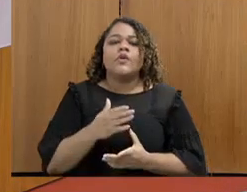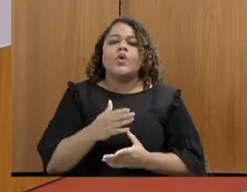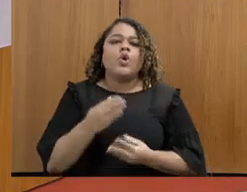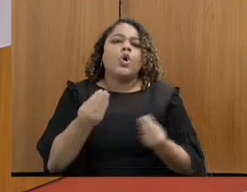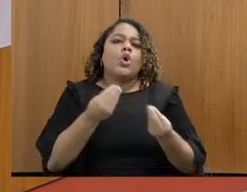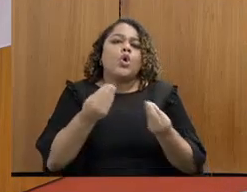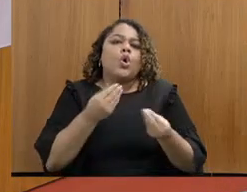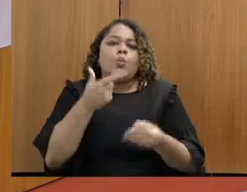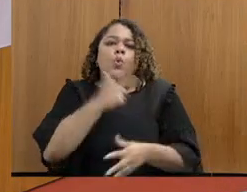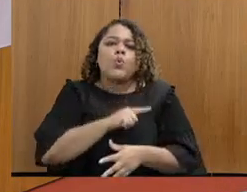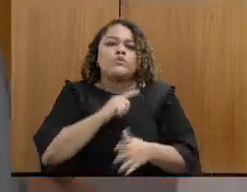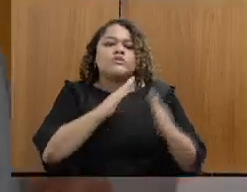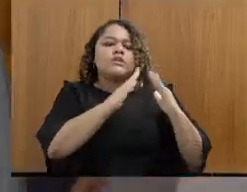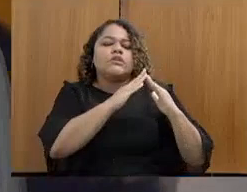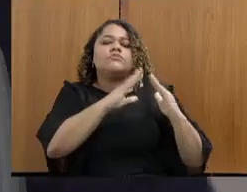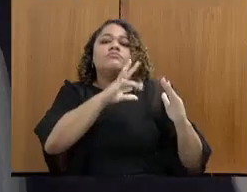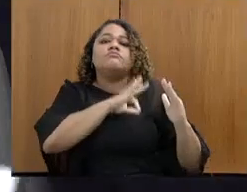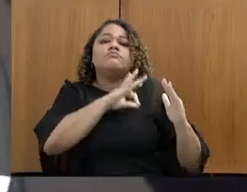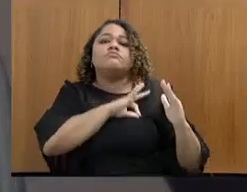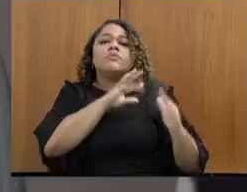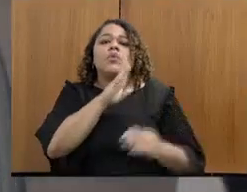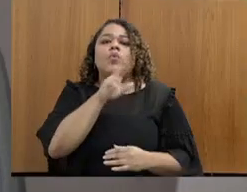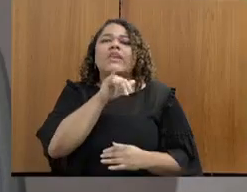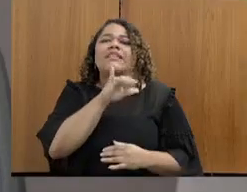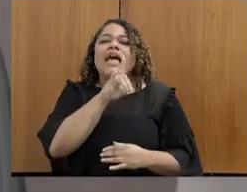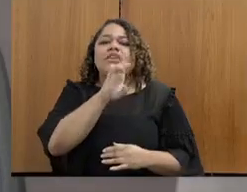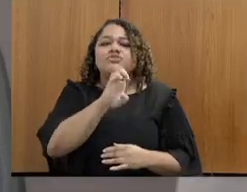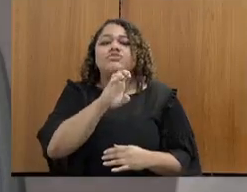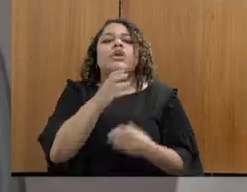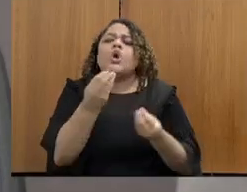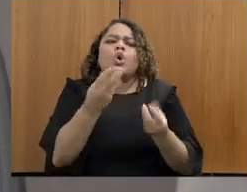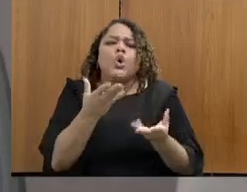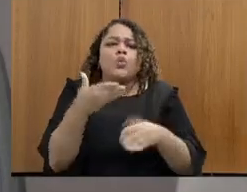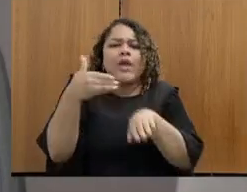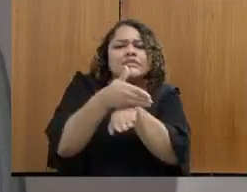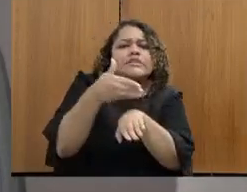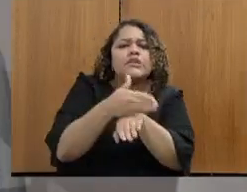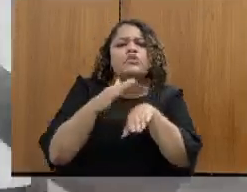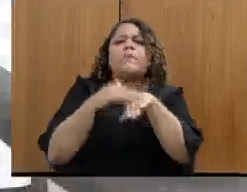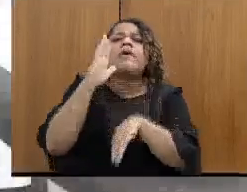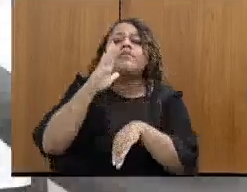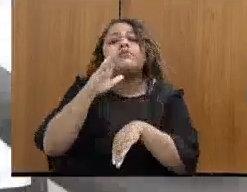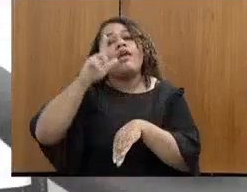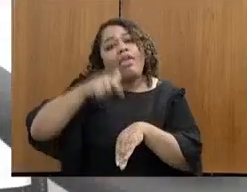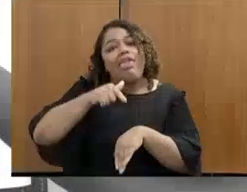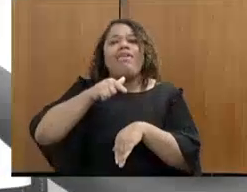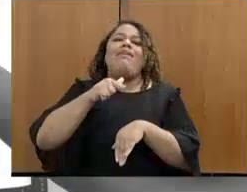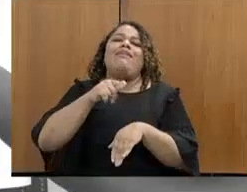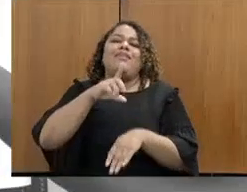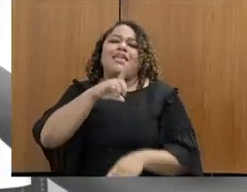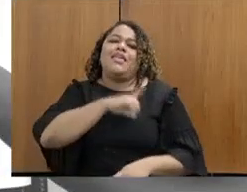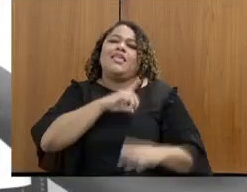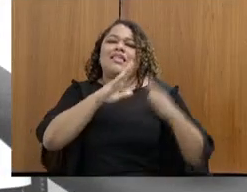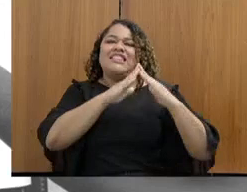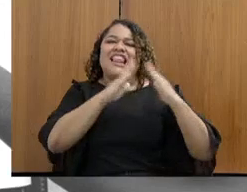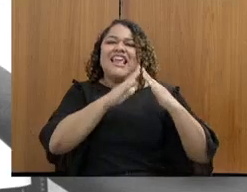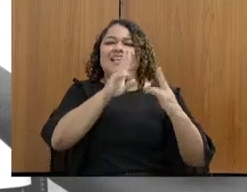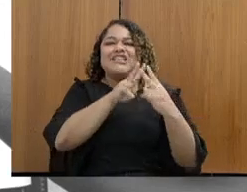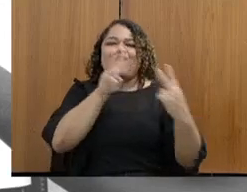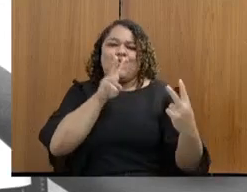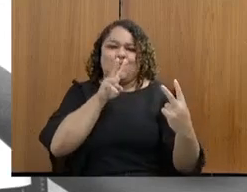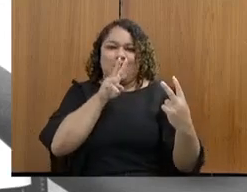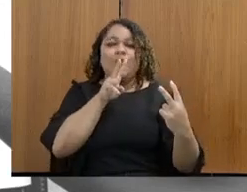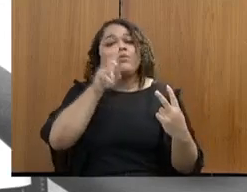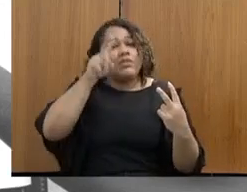por meio da delegacia virtual então é uma ferramenta que está disponível né que acessível a todos os